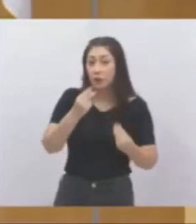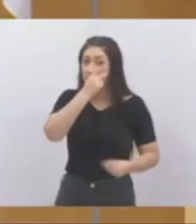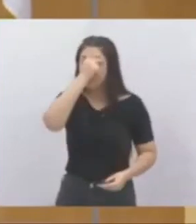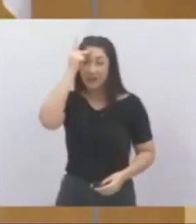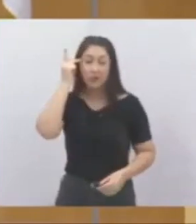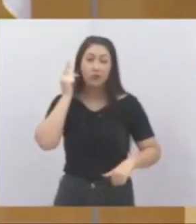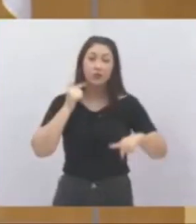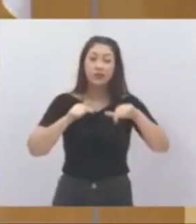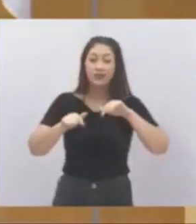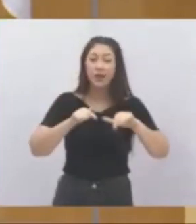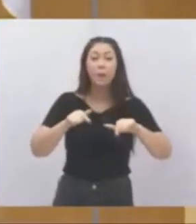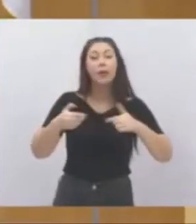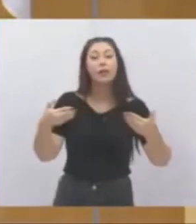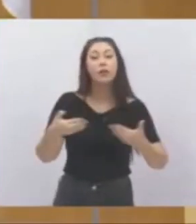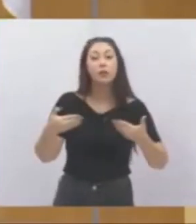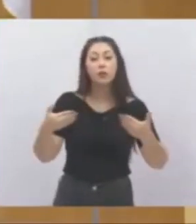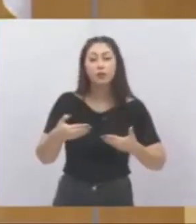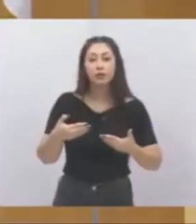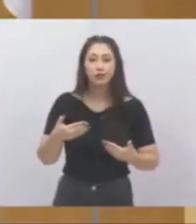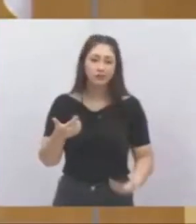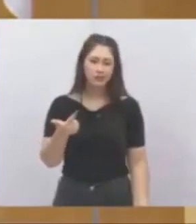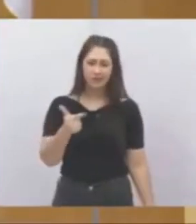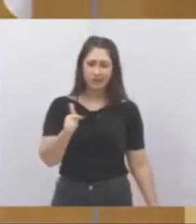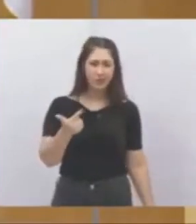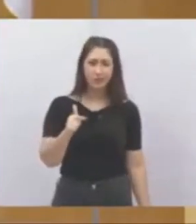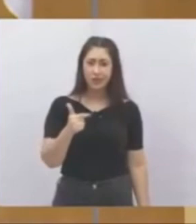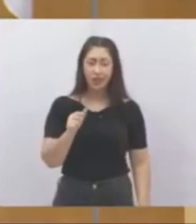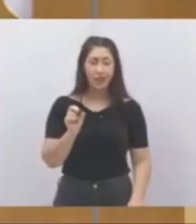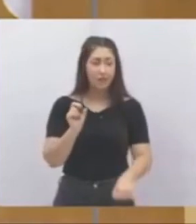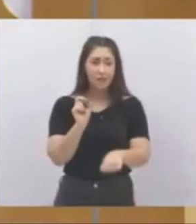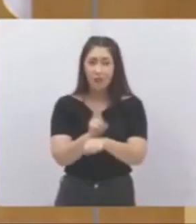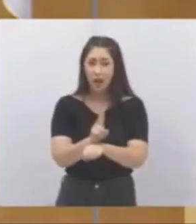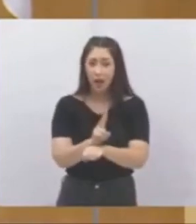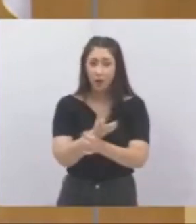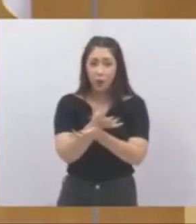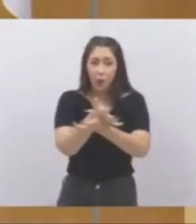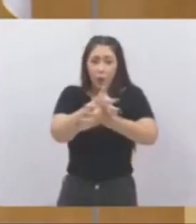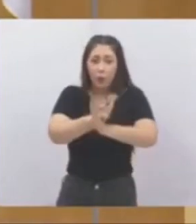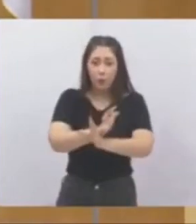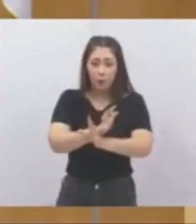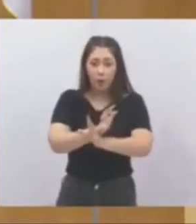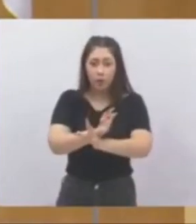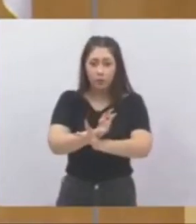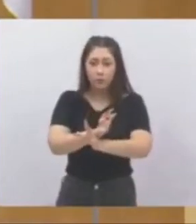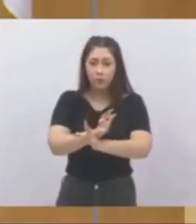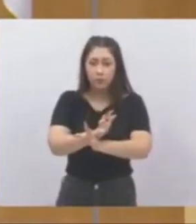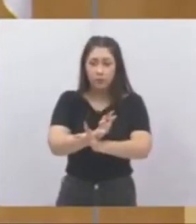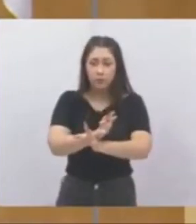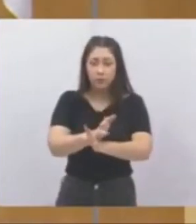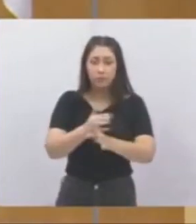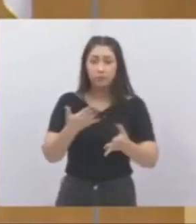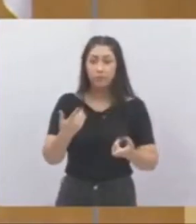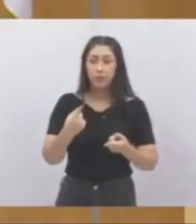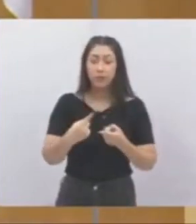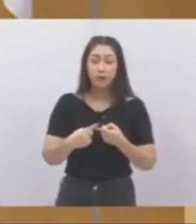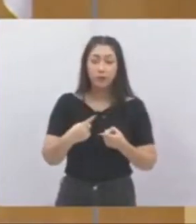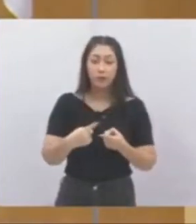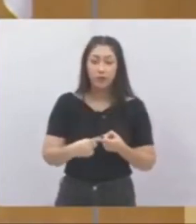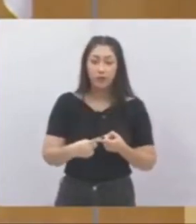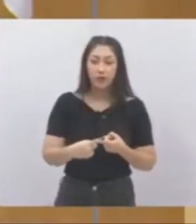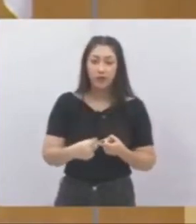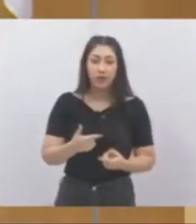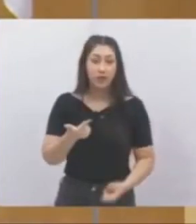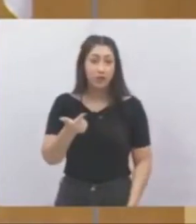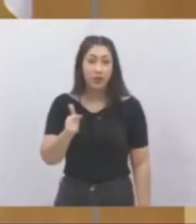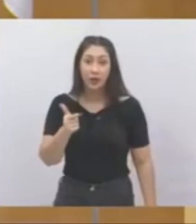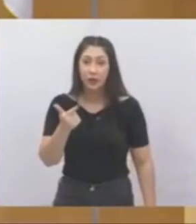o Sazak, eles não existem. Esses cargos estão vagos, ocupados, exatamente por não haver a figura